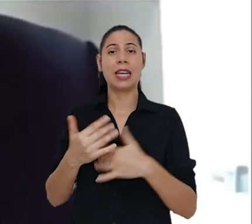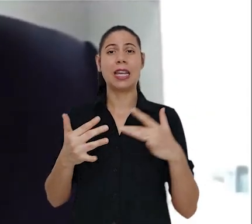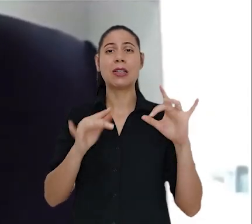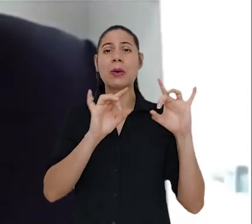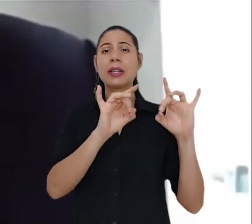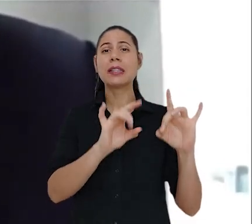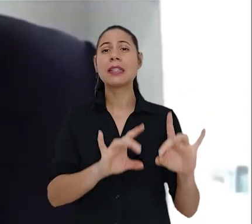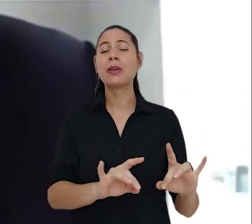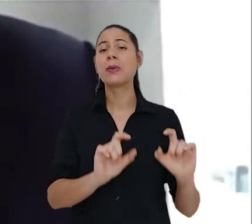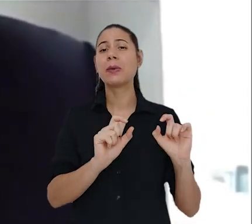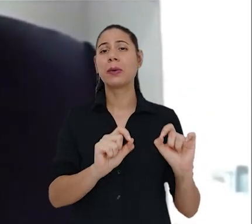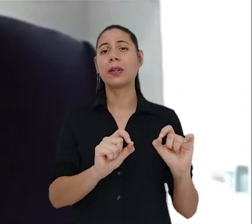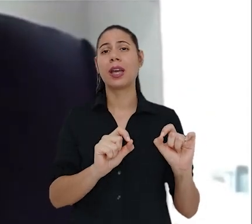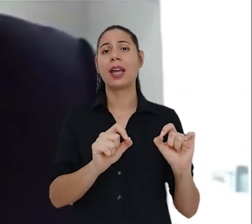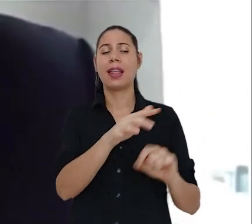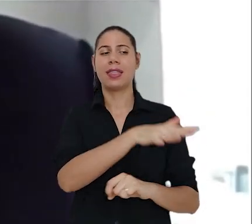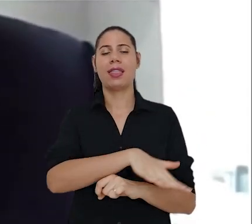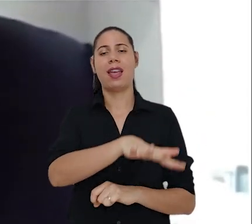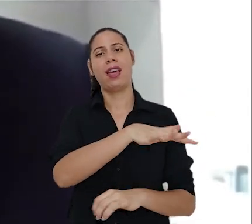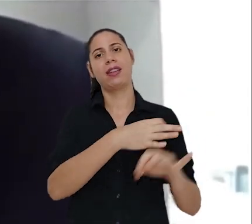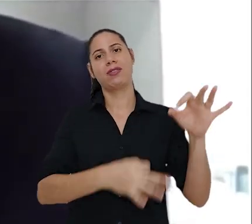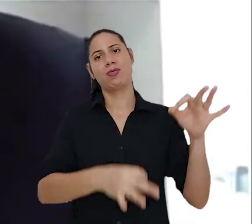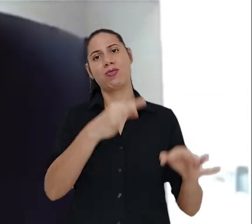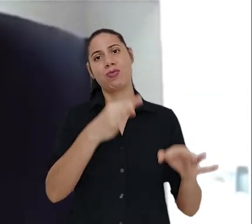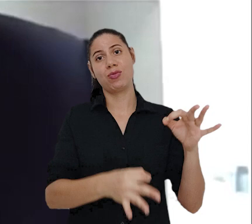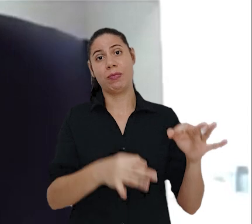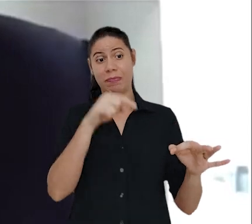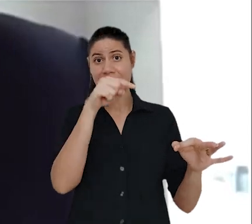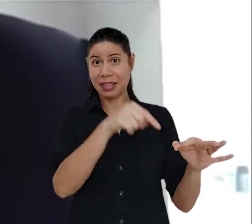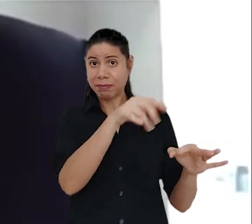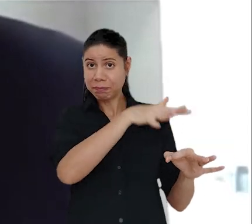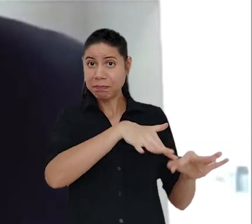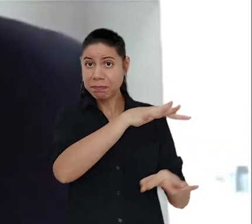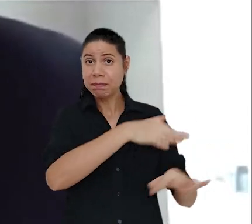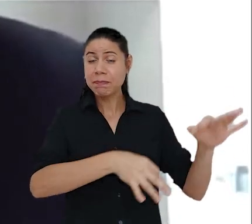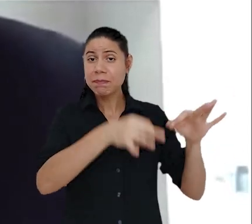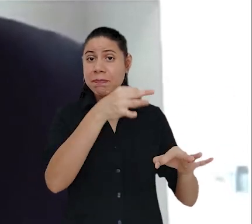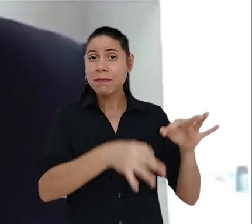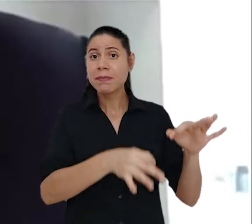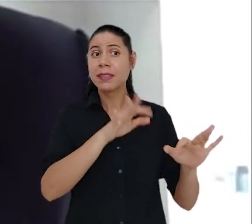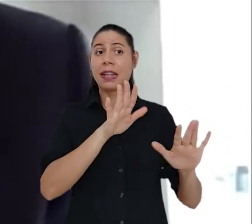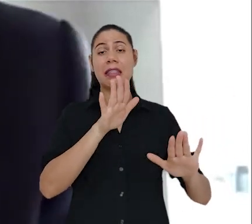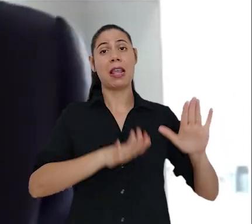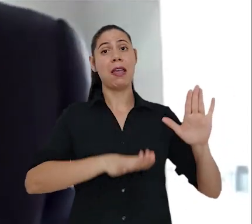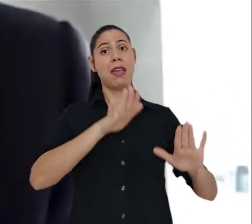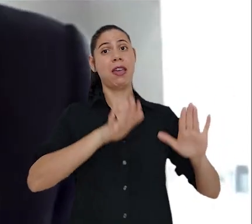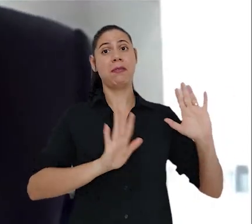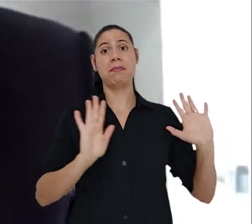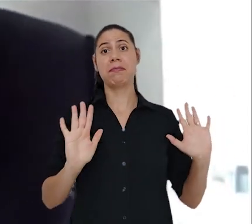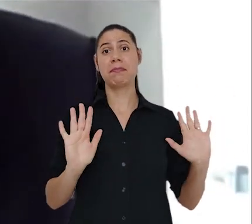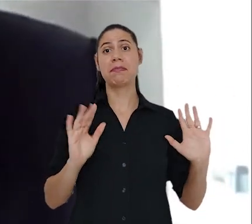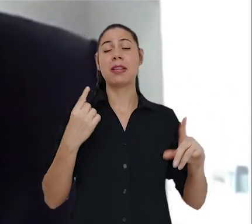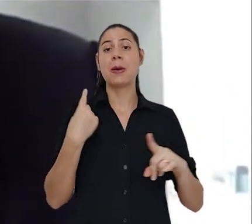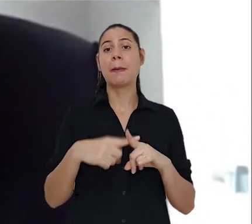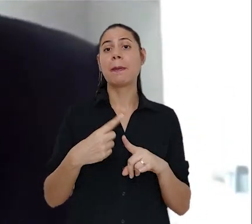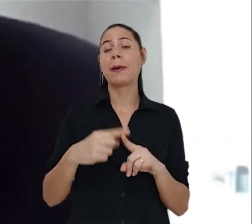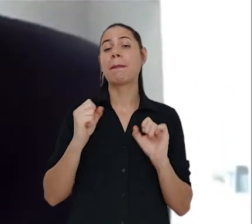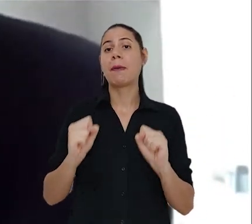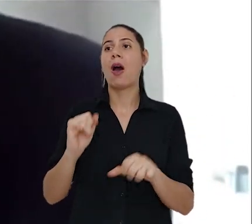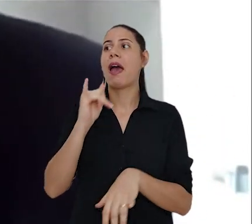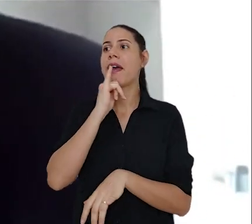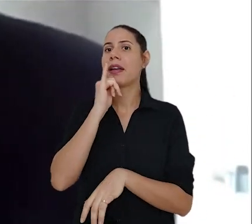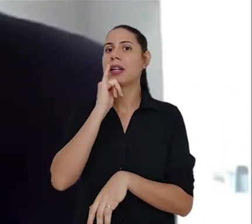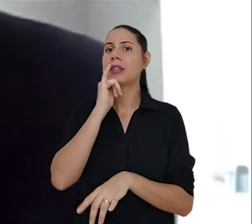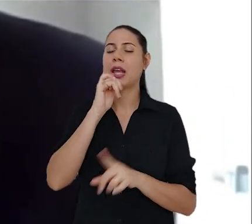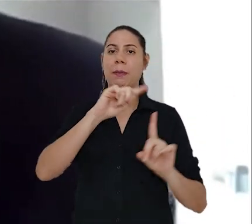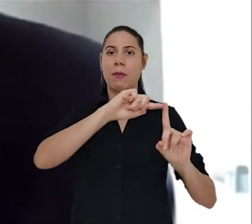existem são na via judicial, né? Na via judicial. E na via judicial também varia, porque você pode ter uma situação,